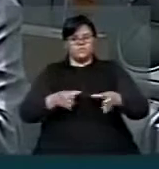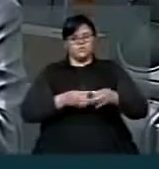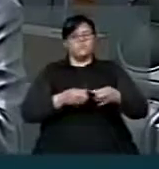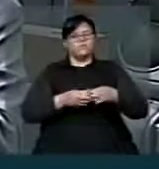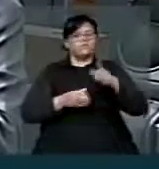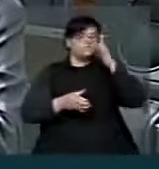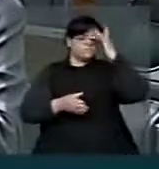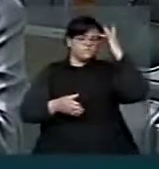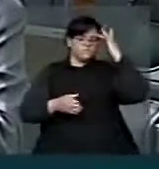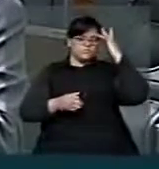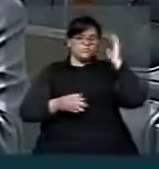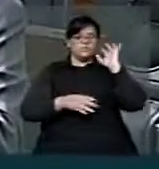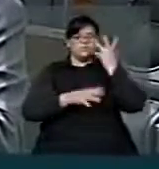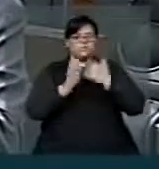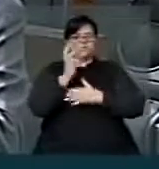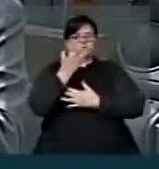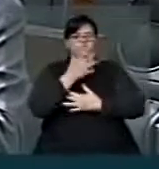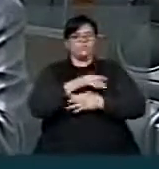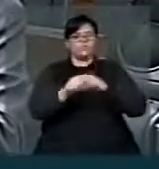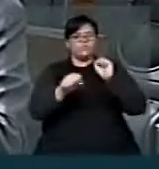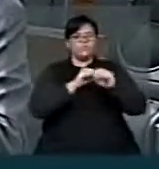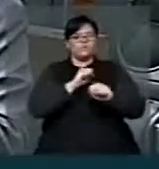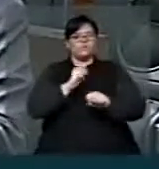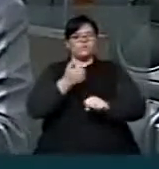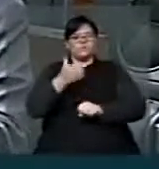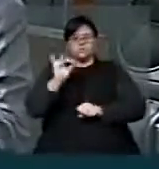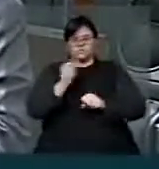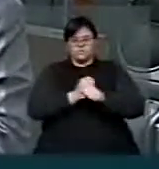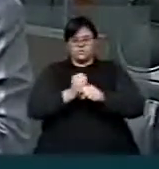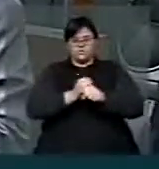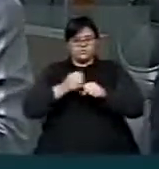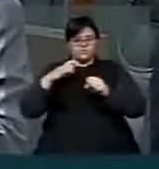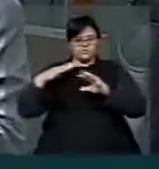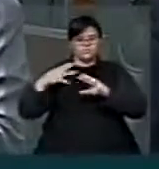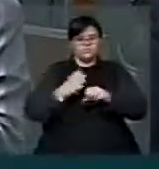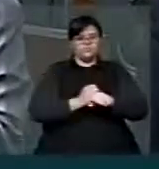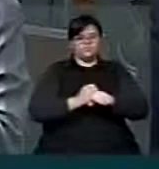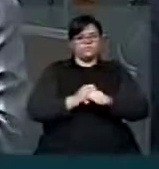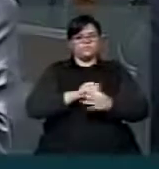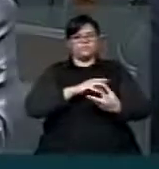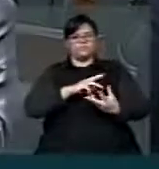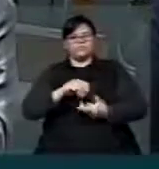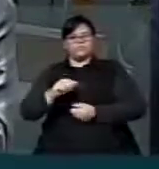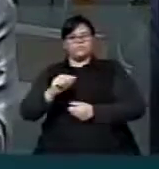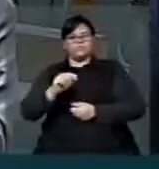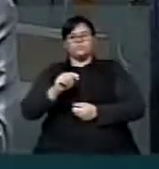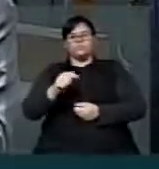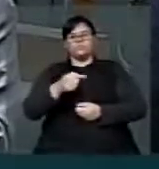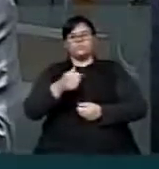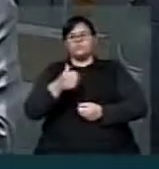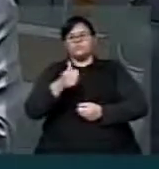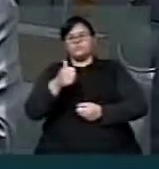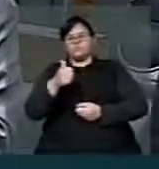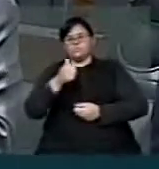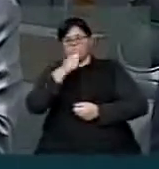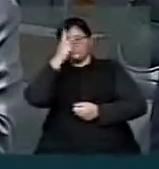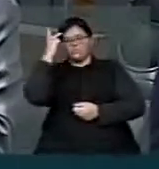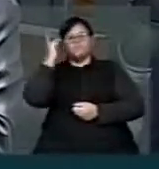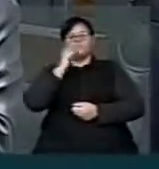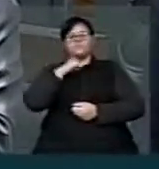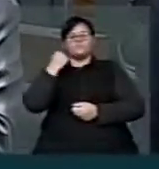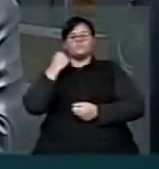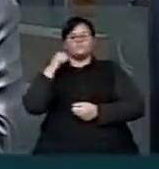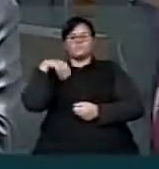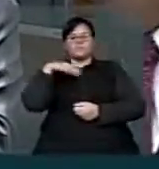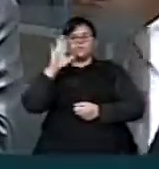ambientais assassinados na última década no mundo foram 711. Mais da